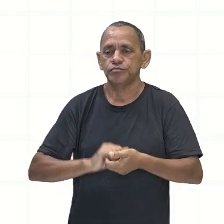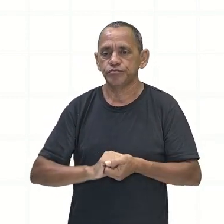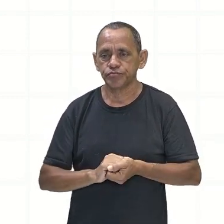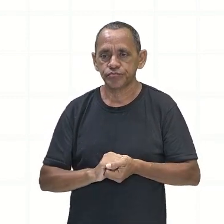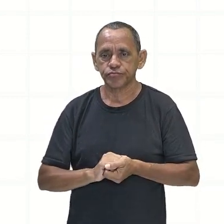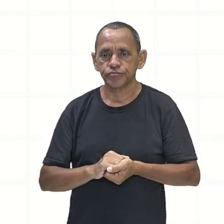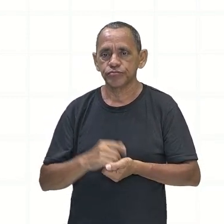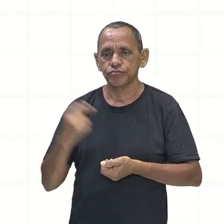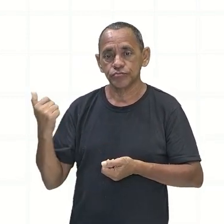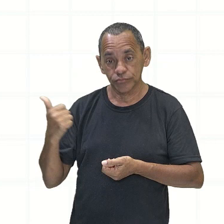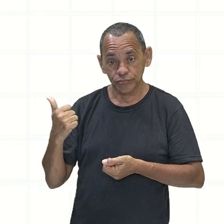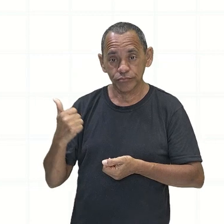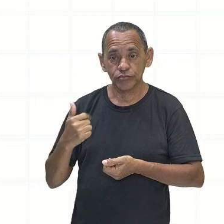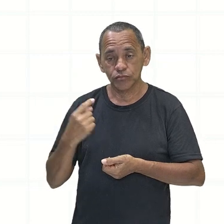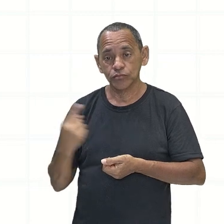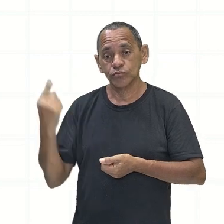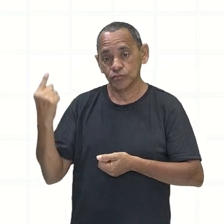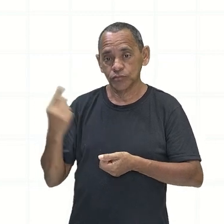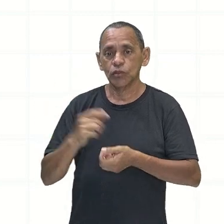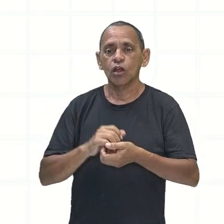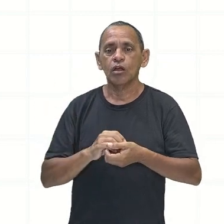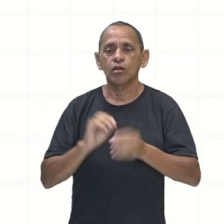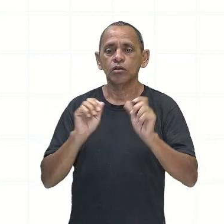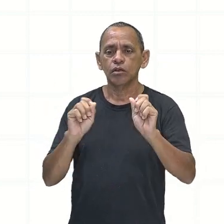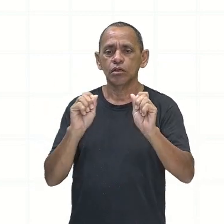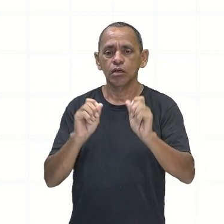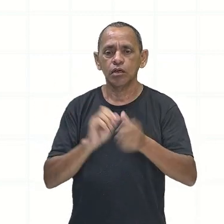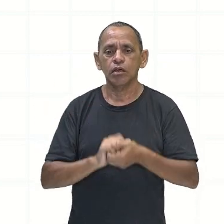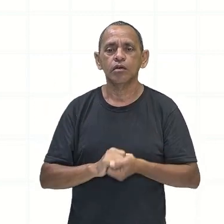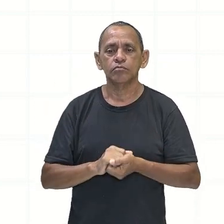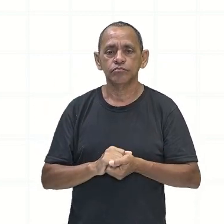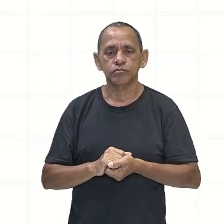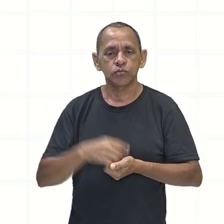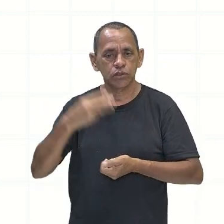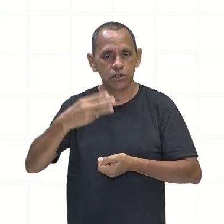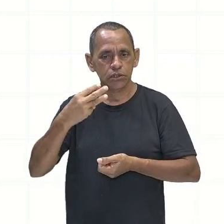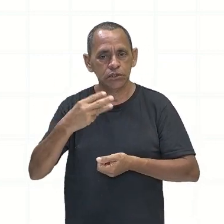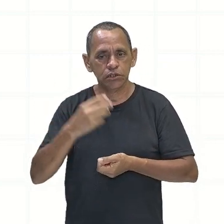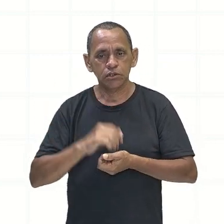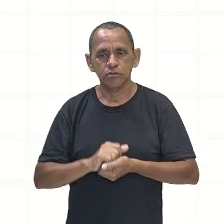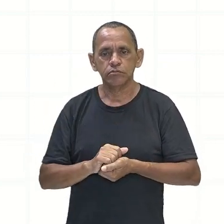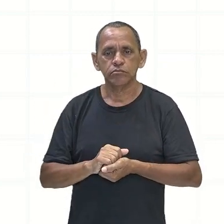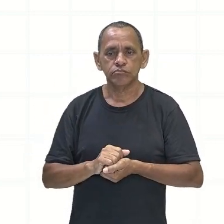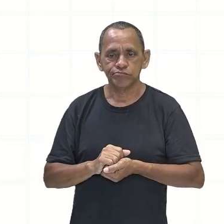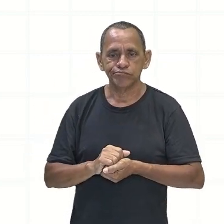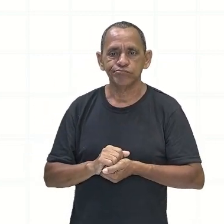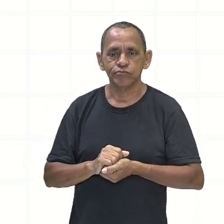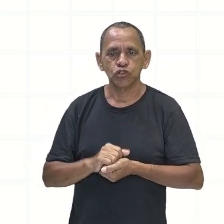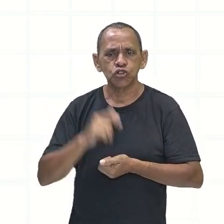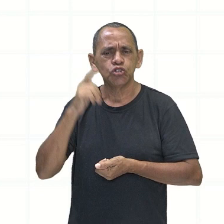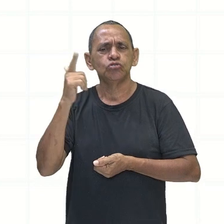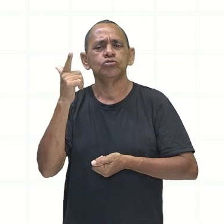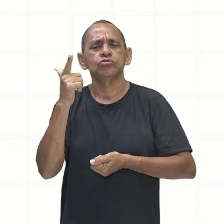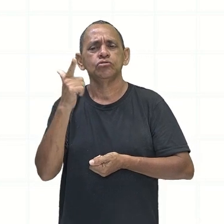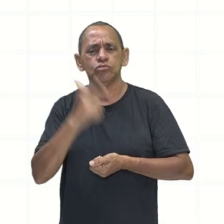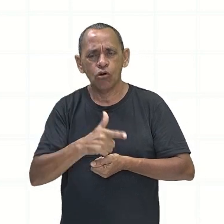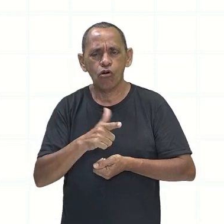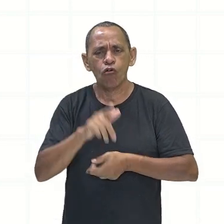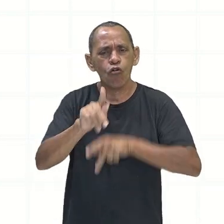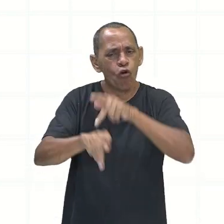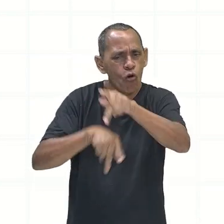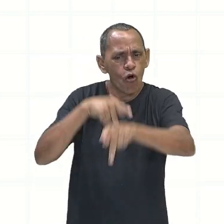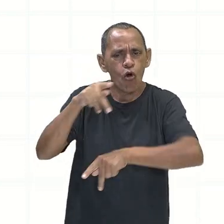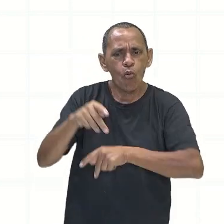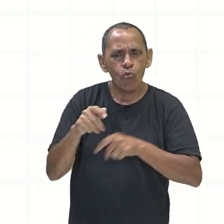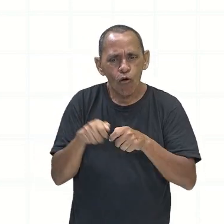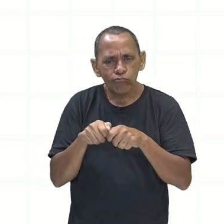nós podemos ver aí, olha, mais uma vez o povo quebrou a cara com o governo eleito. Aqui nós temos